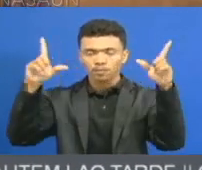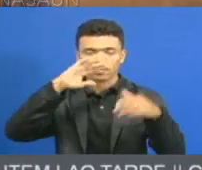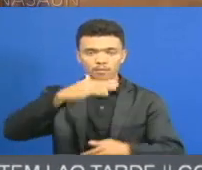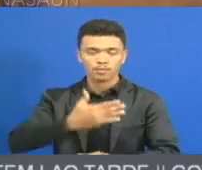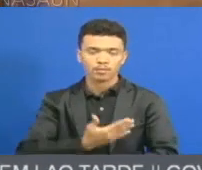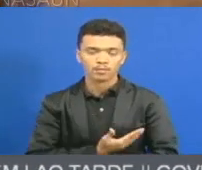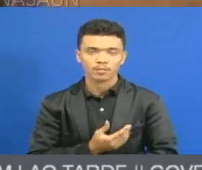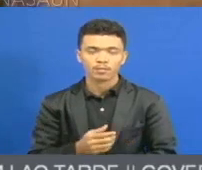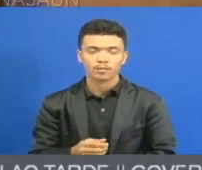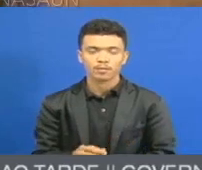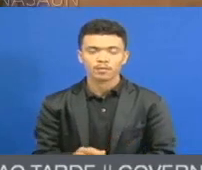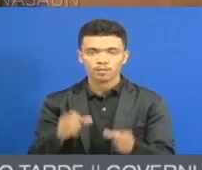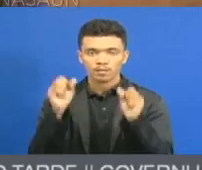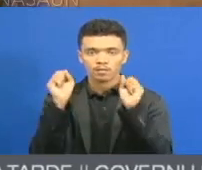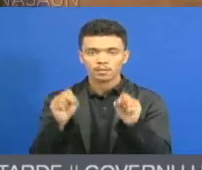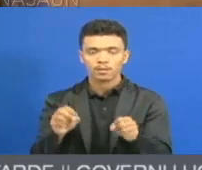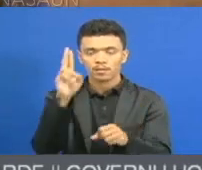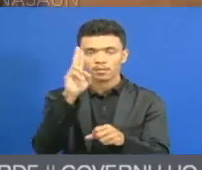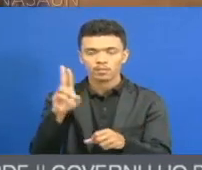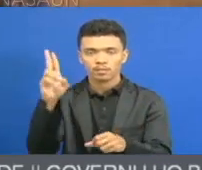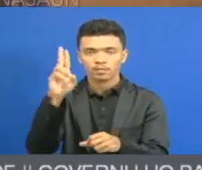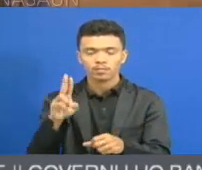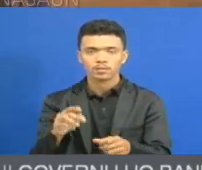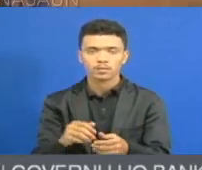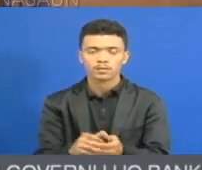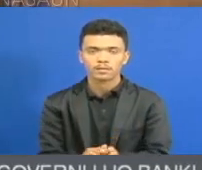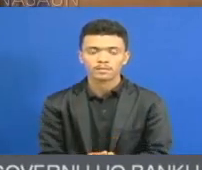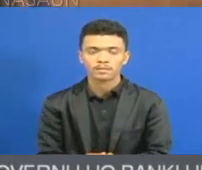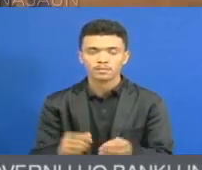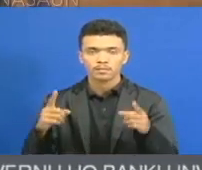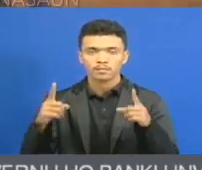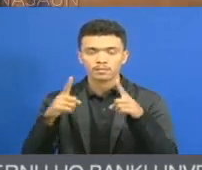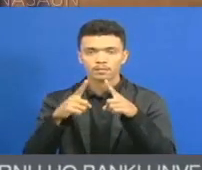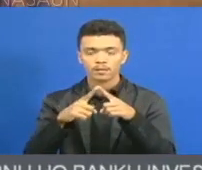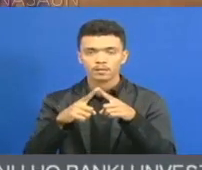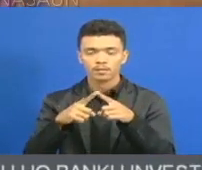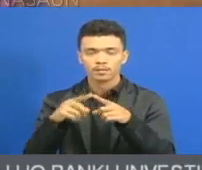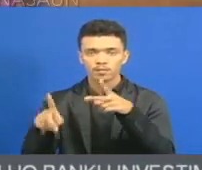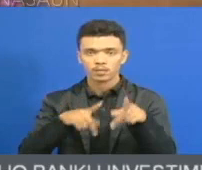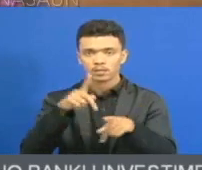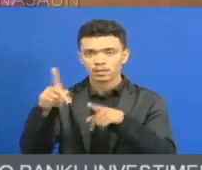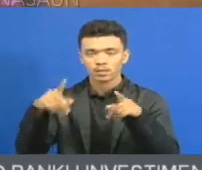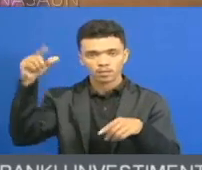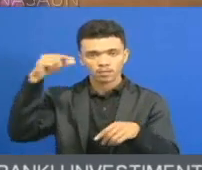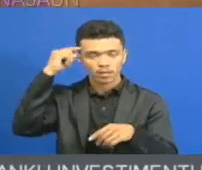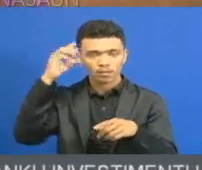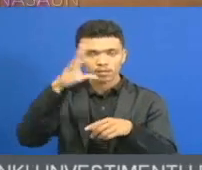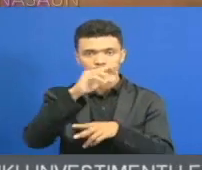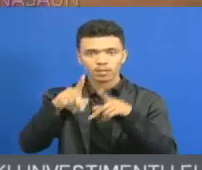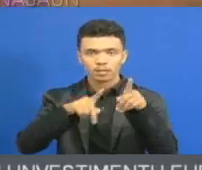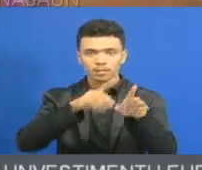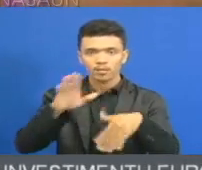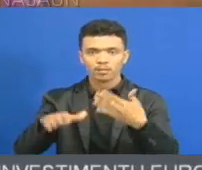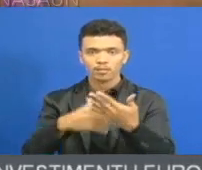Leste nian, hodi bele uza hansa konsumo publiku ida ba husi sosiedade governo no emho tu bele uza. Survei